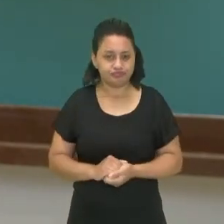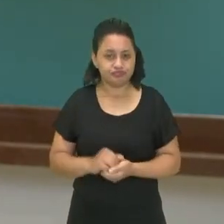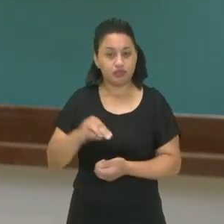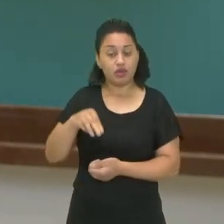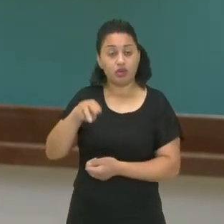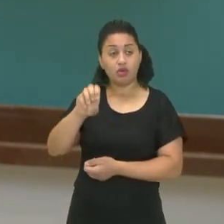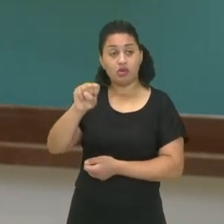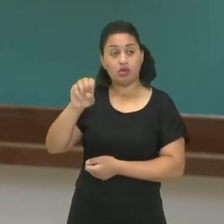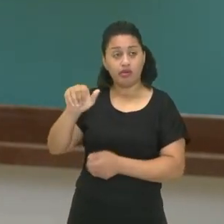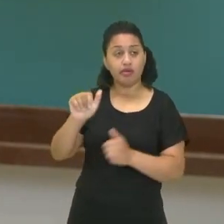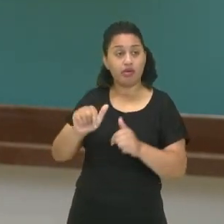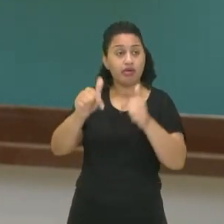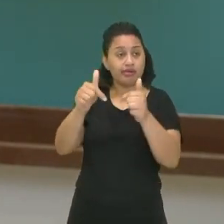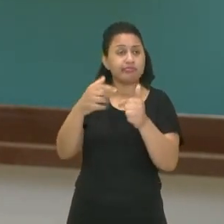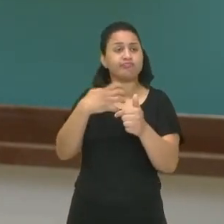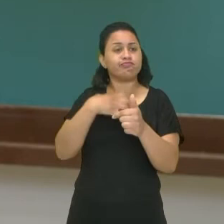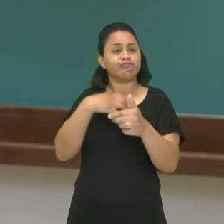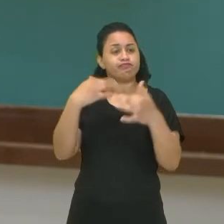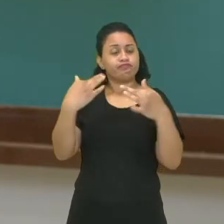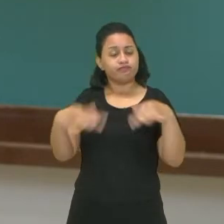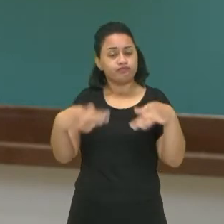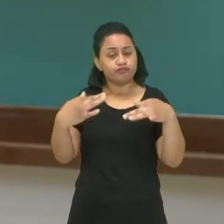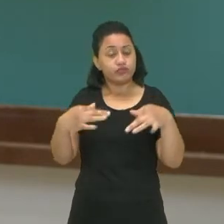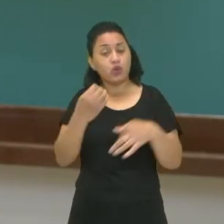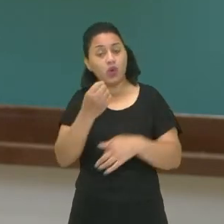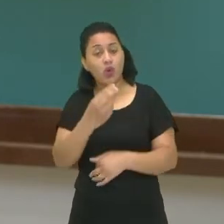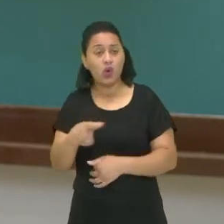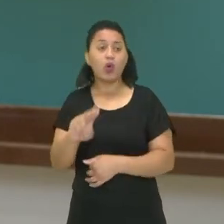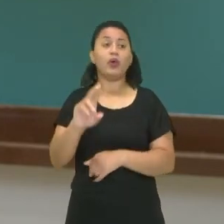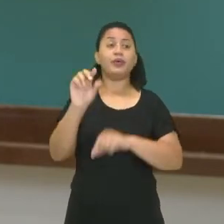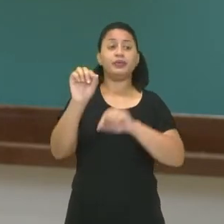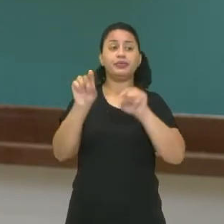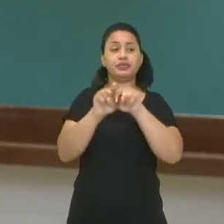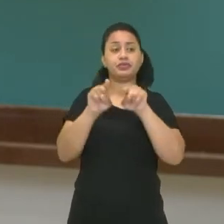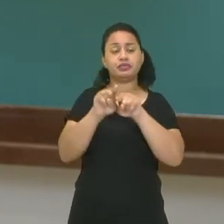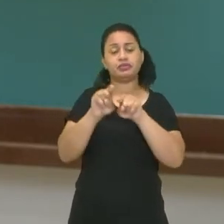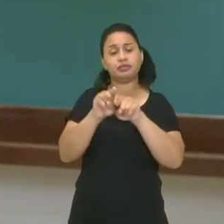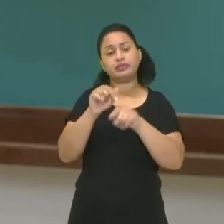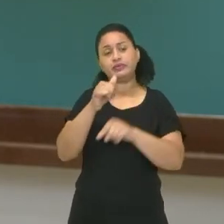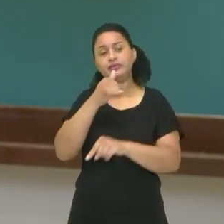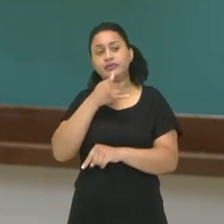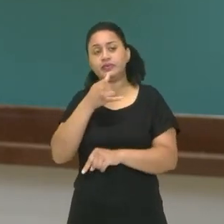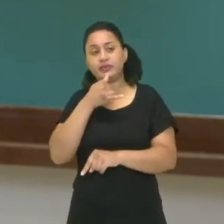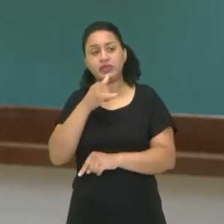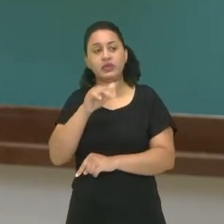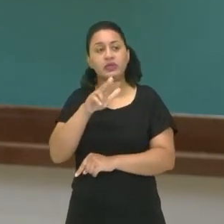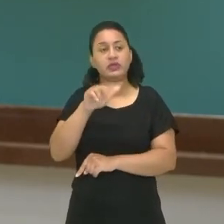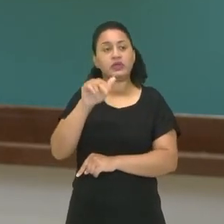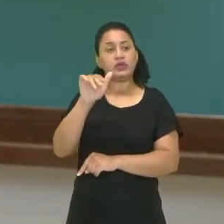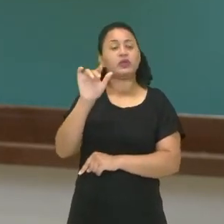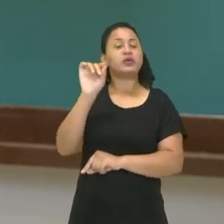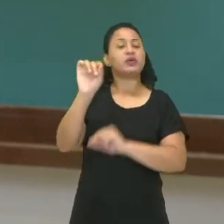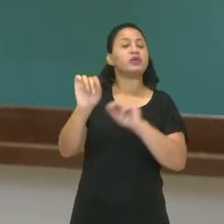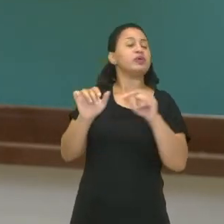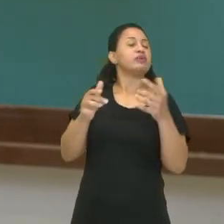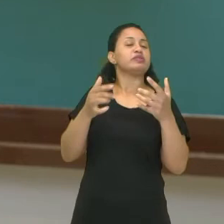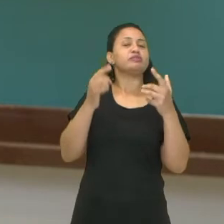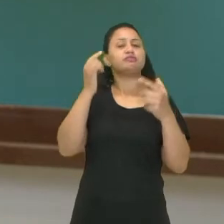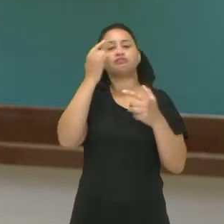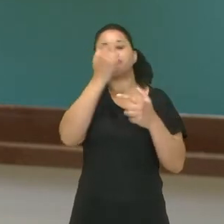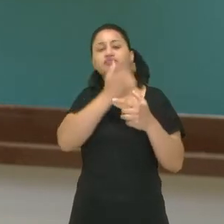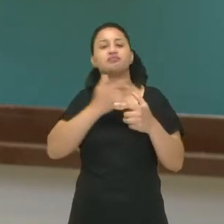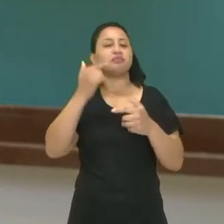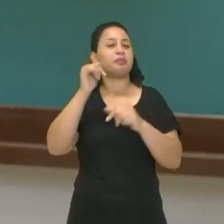um gesto sequer de dor ou de sincero luto, jamais te afeie o cândido